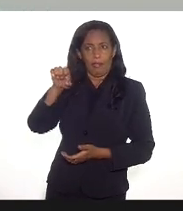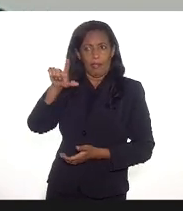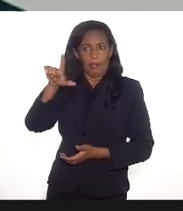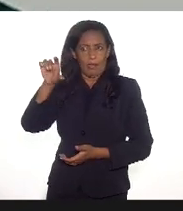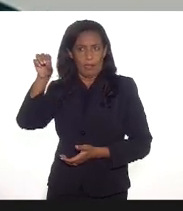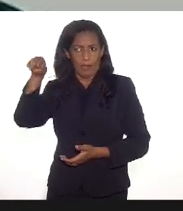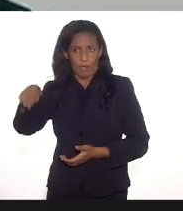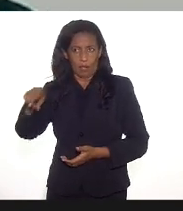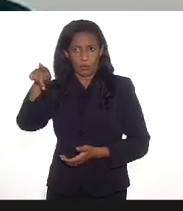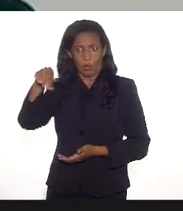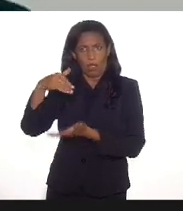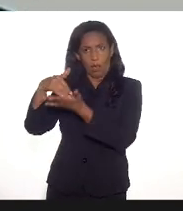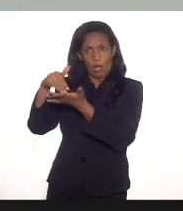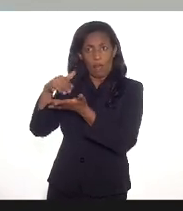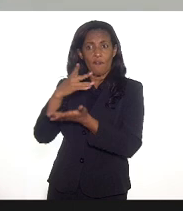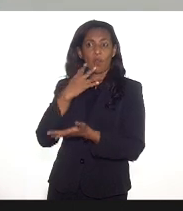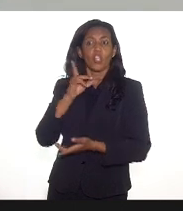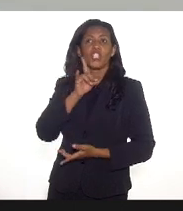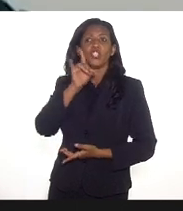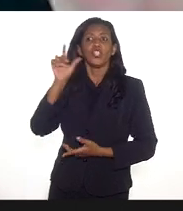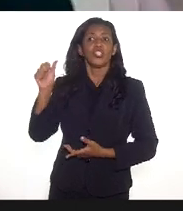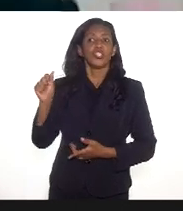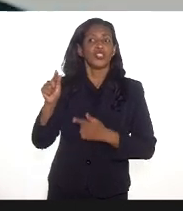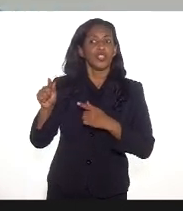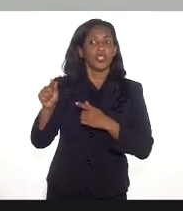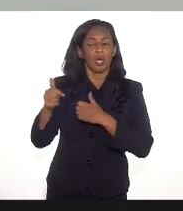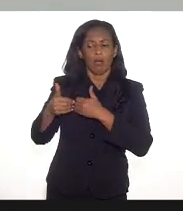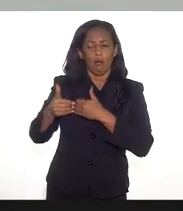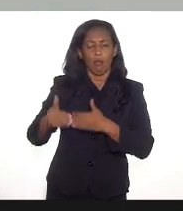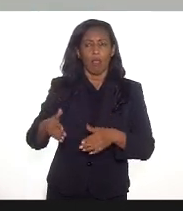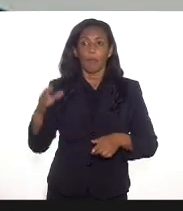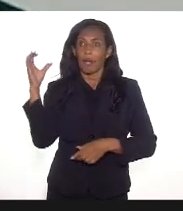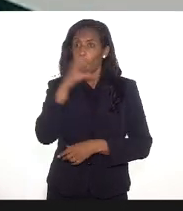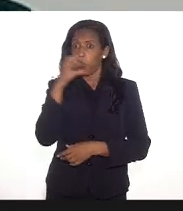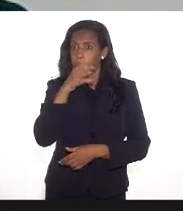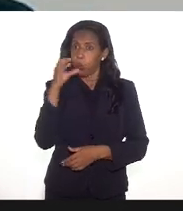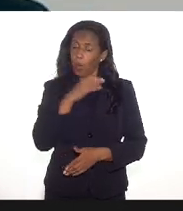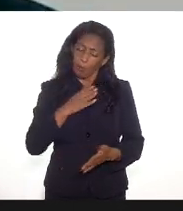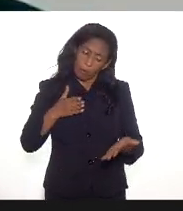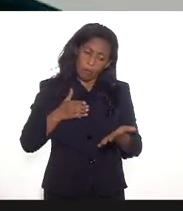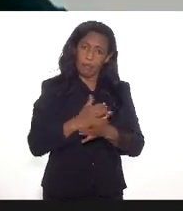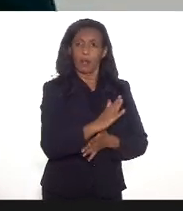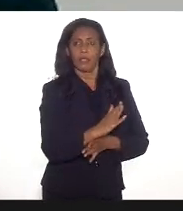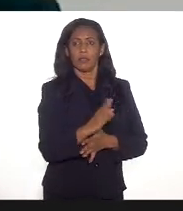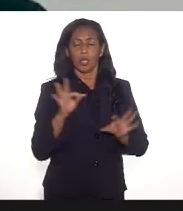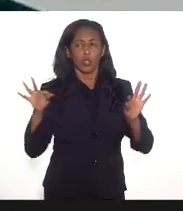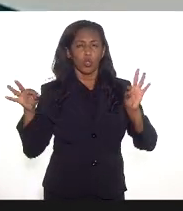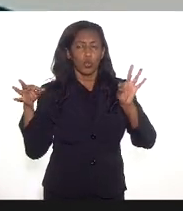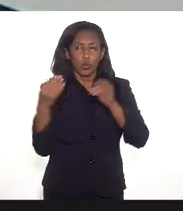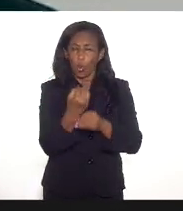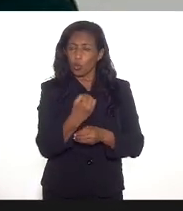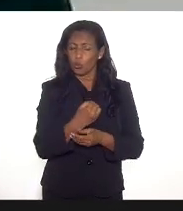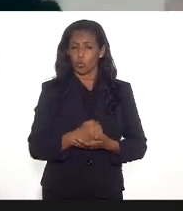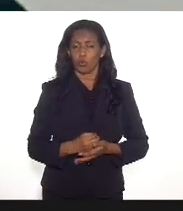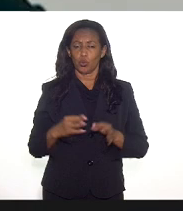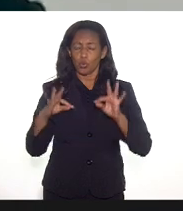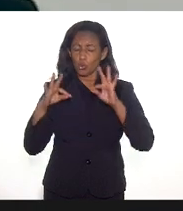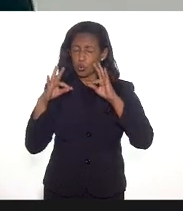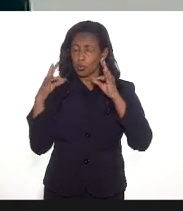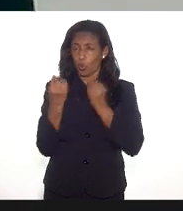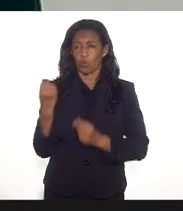data, mas para que nós tenhamos a velocidade para aprovar algo que todos, é unânime na discussão, seja